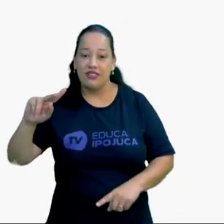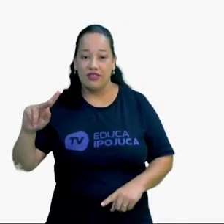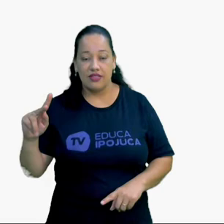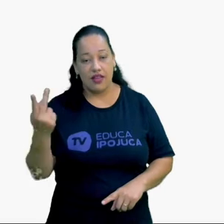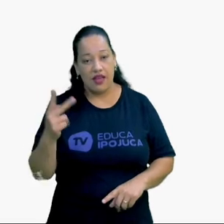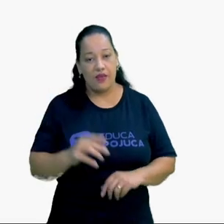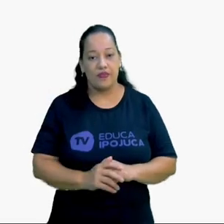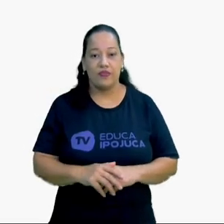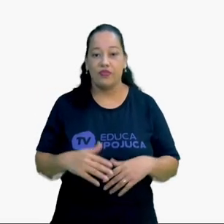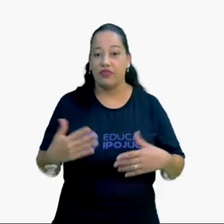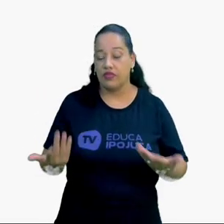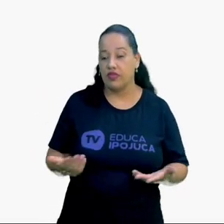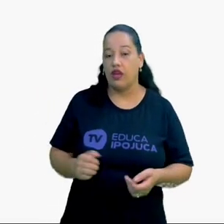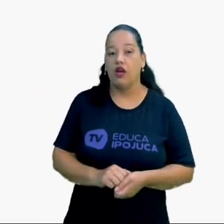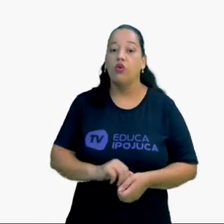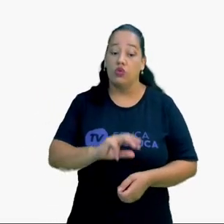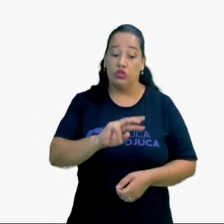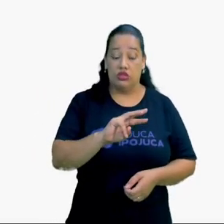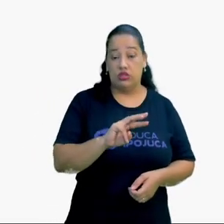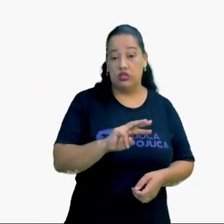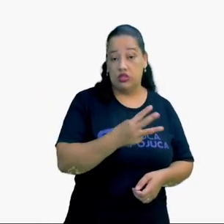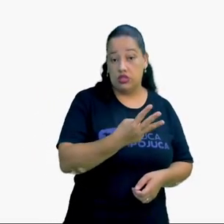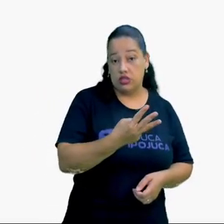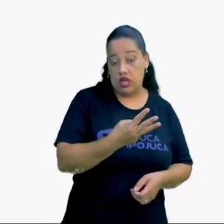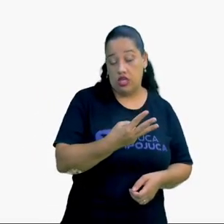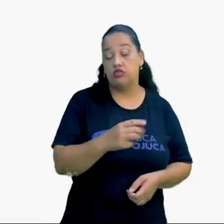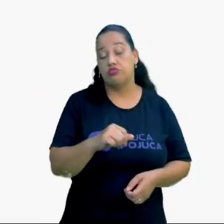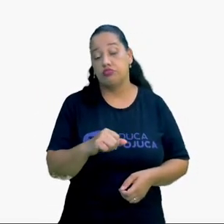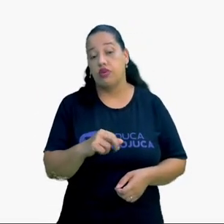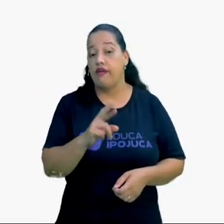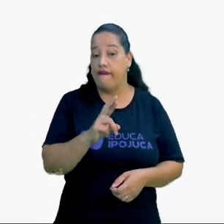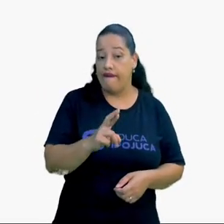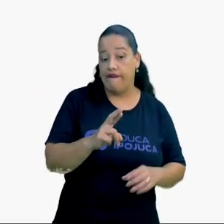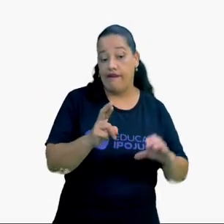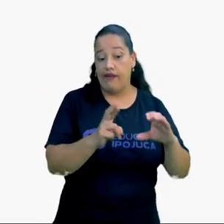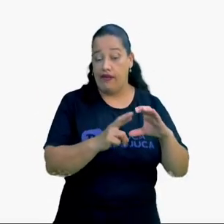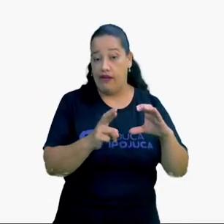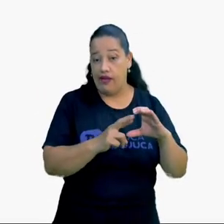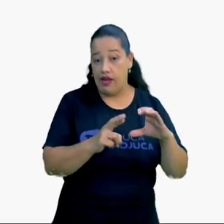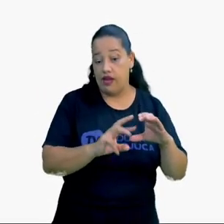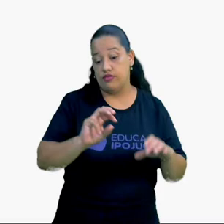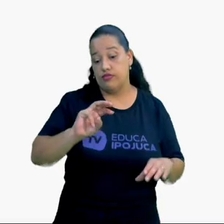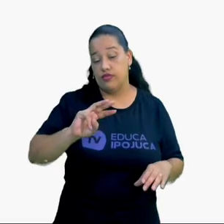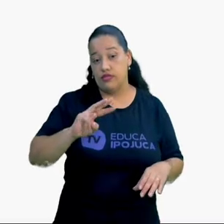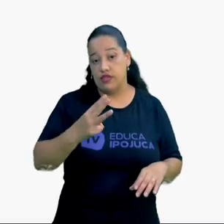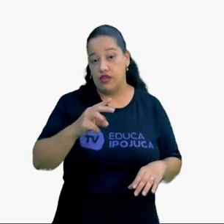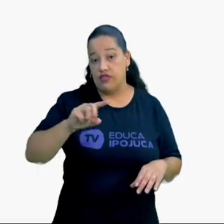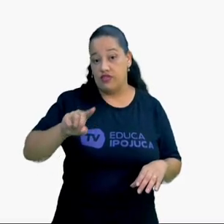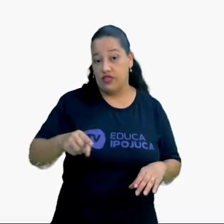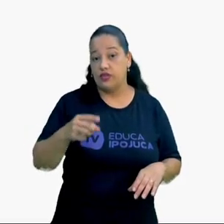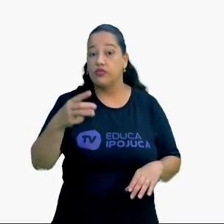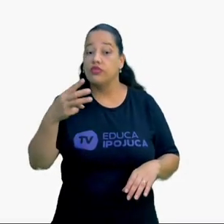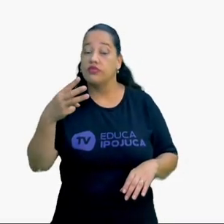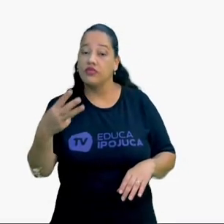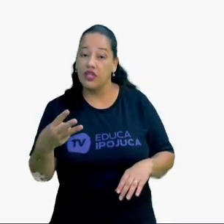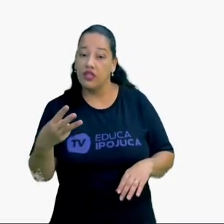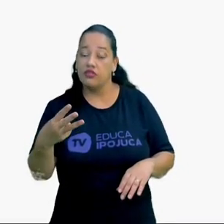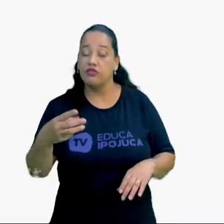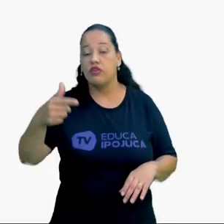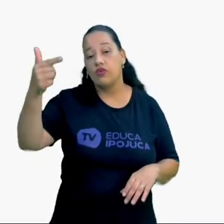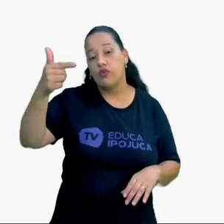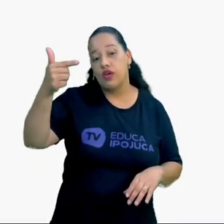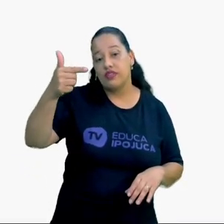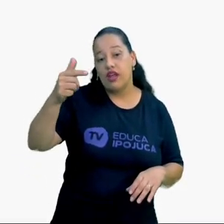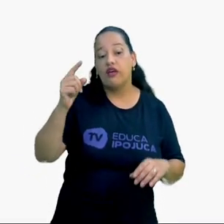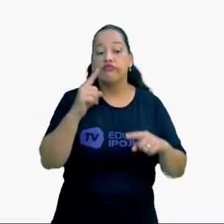3. O R, que é o raio, é 0,30 ou 0,3 ao quadrado, vezes a altura,